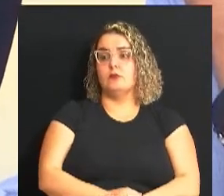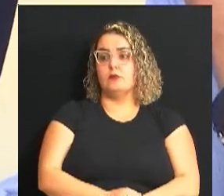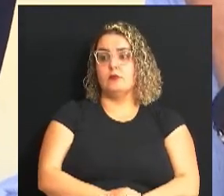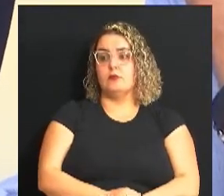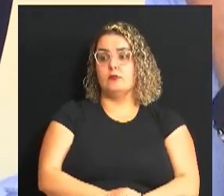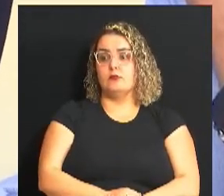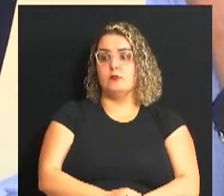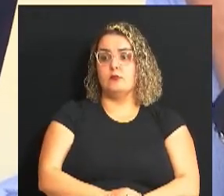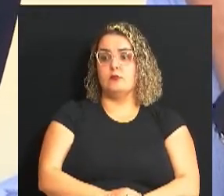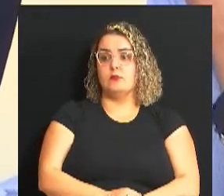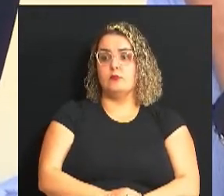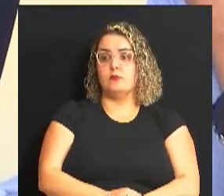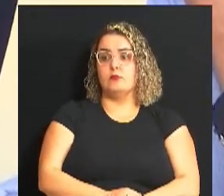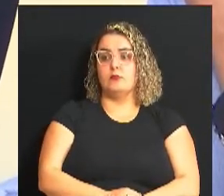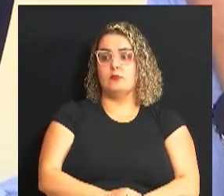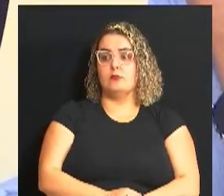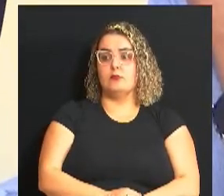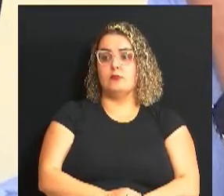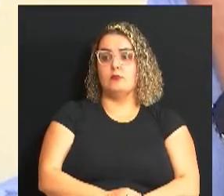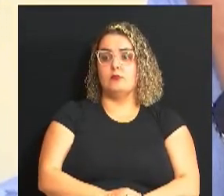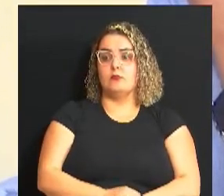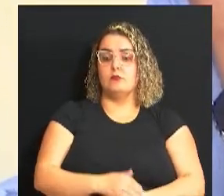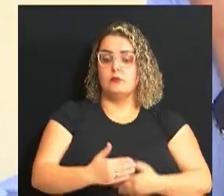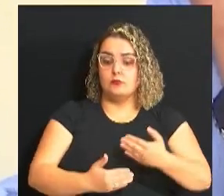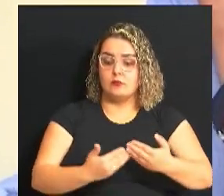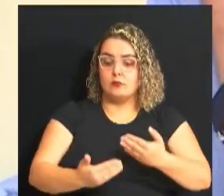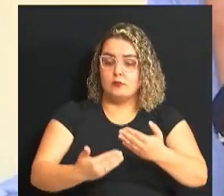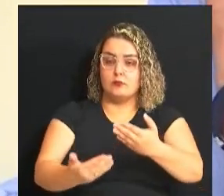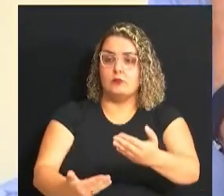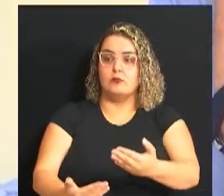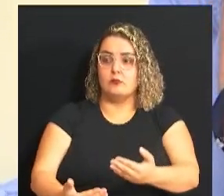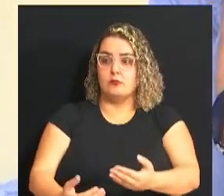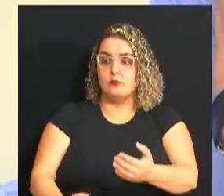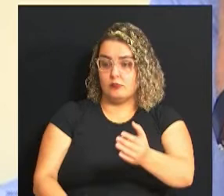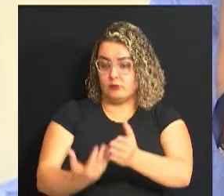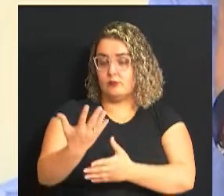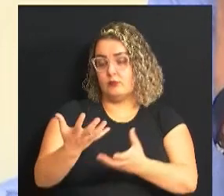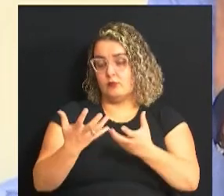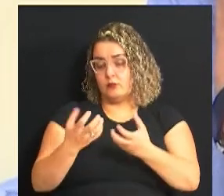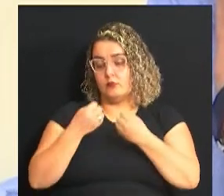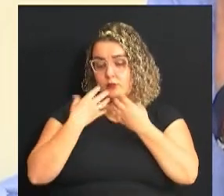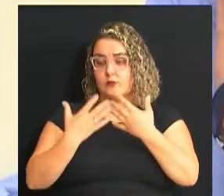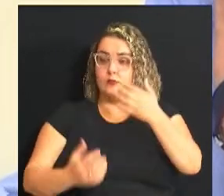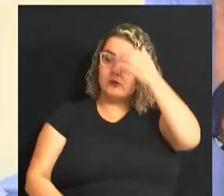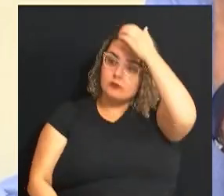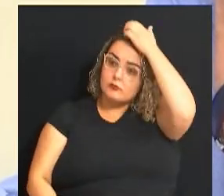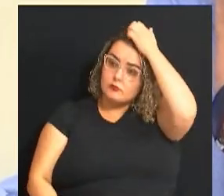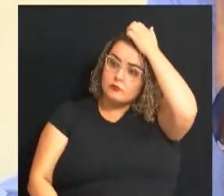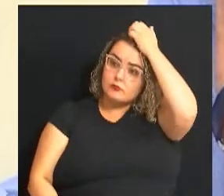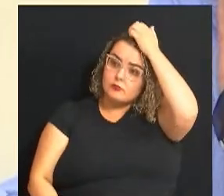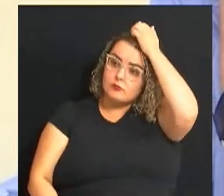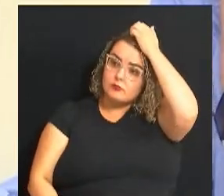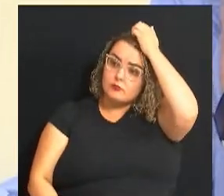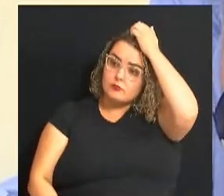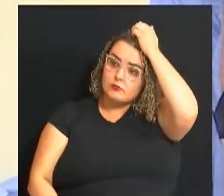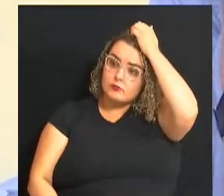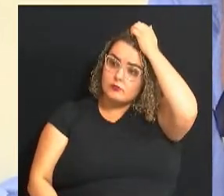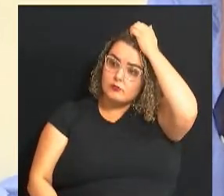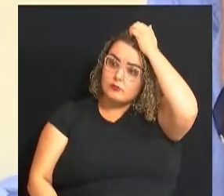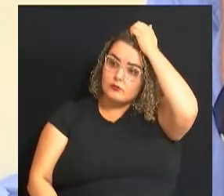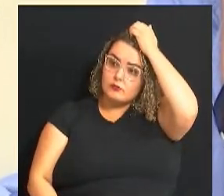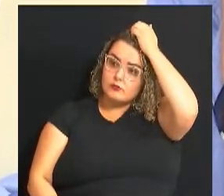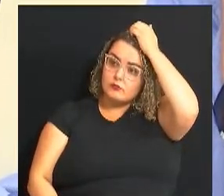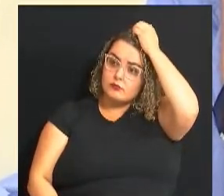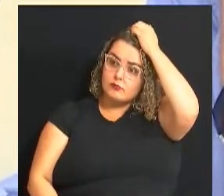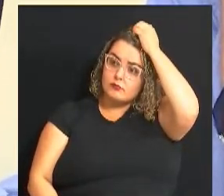um círculo virtuoso aí que se quer criar. Tá bom? Então, tenham absoluta certeza, o